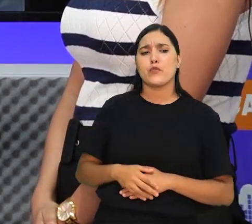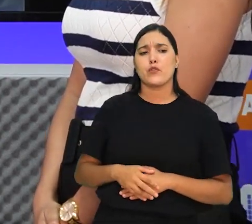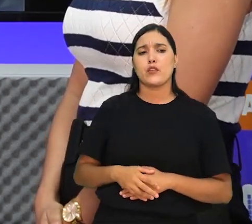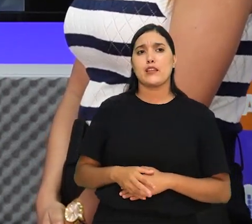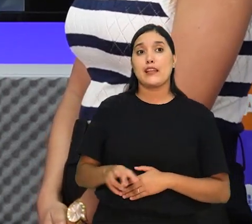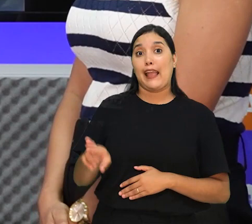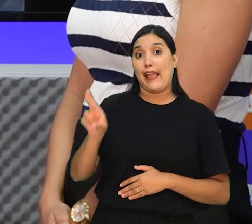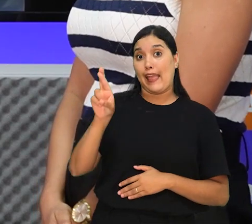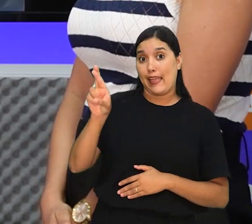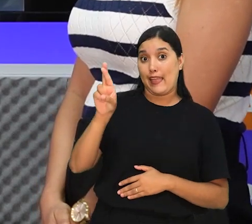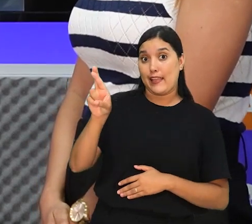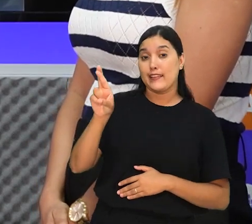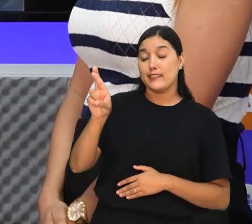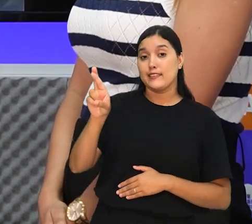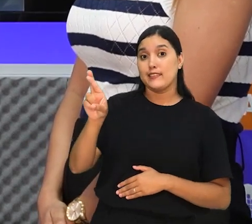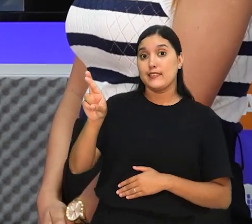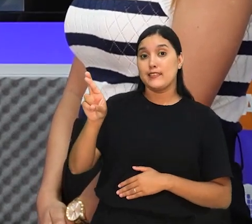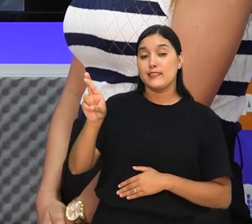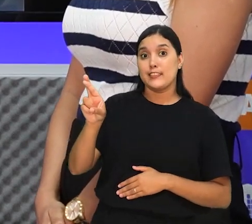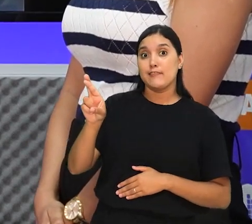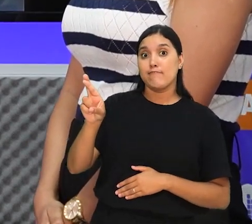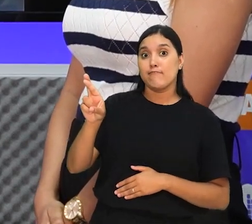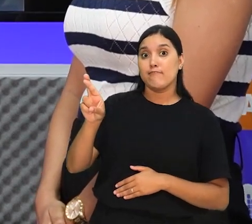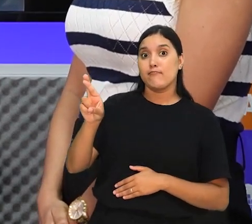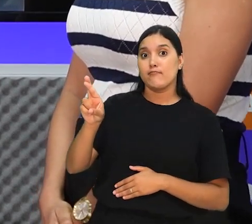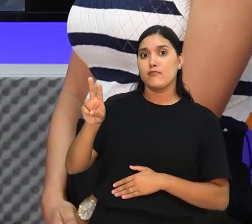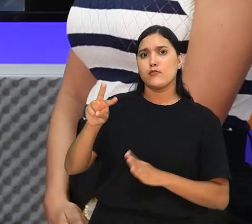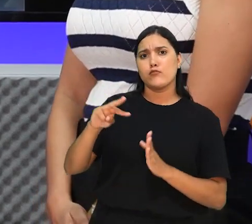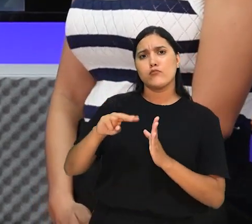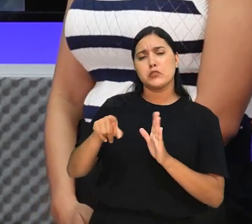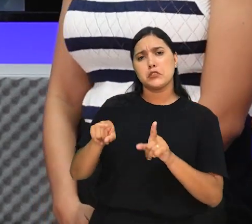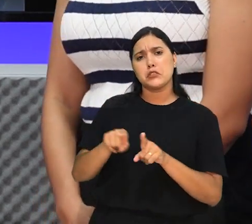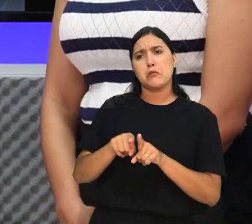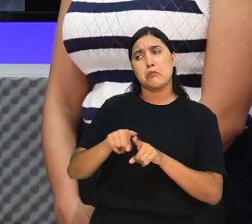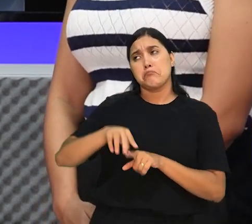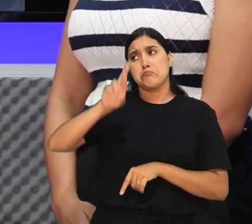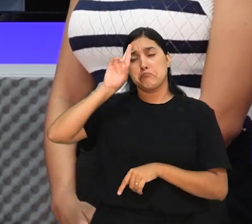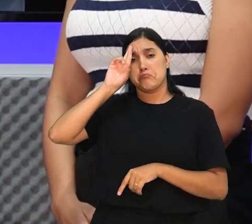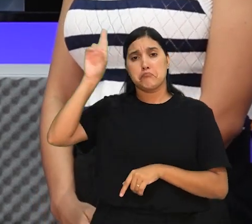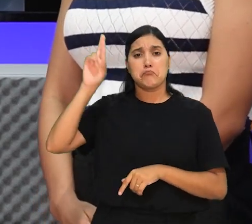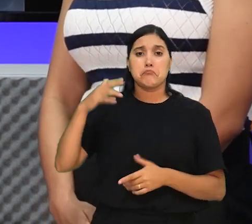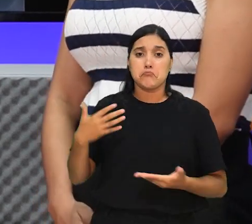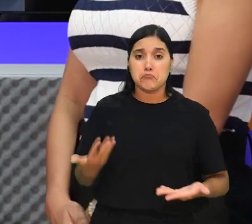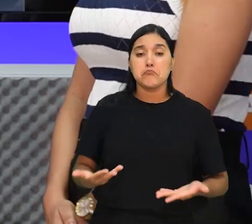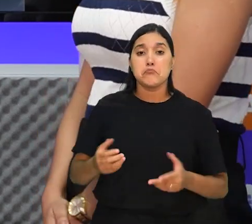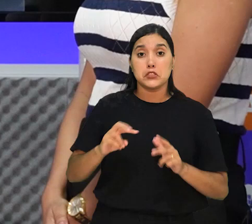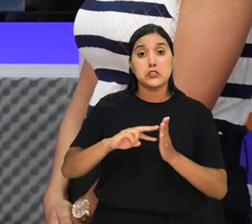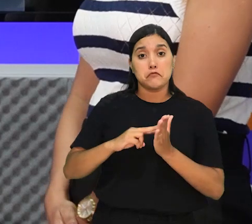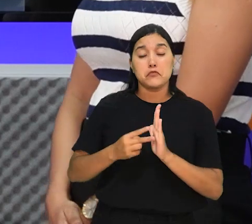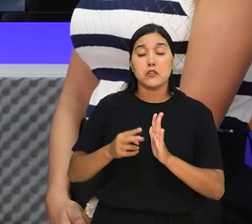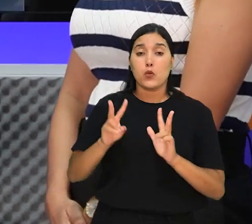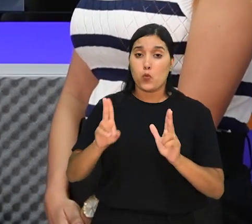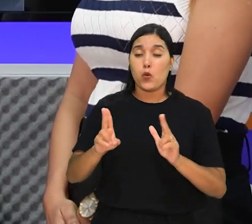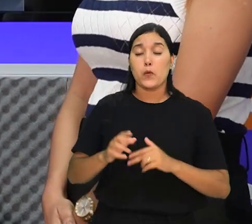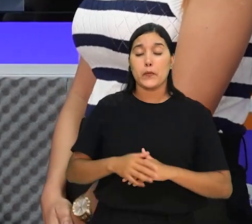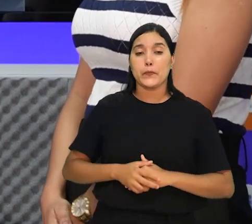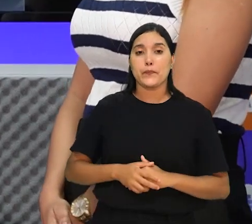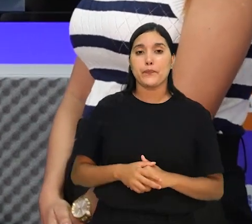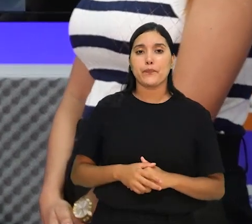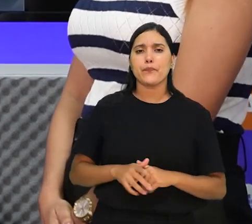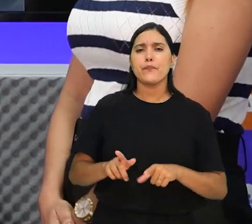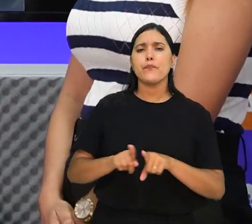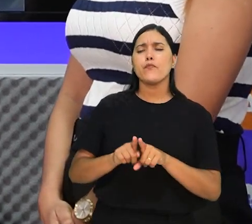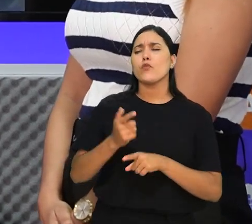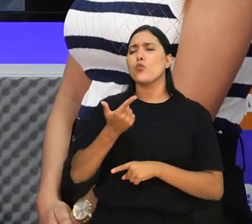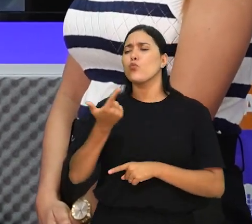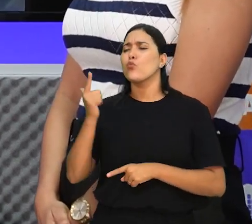R, né? A configuração de mão em R, que também é Senhor, tá? A configuração Senhor, é o sinal de Senhor. Deixa eu